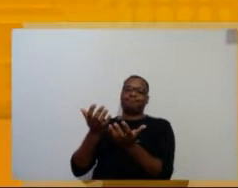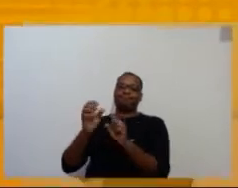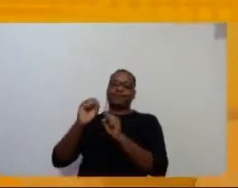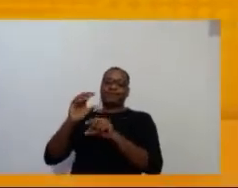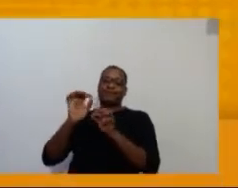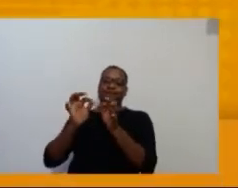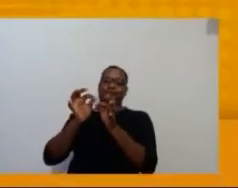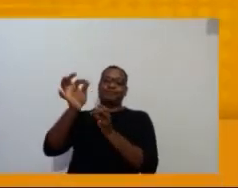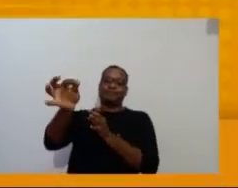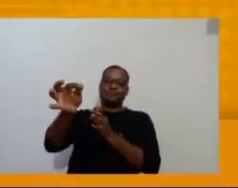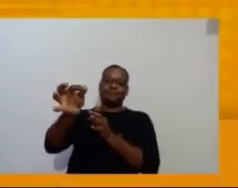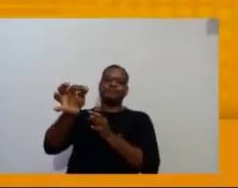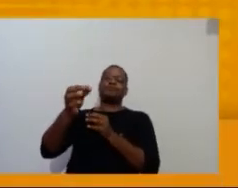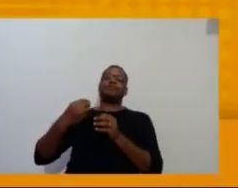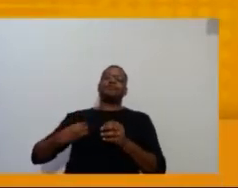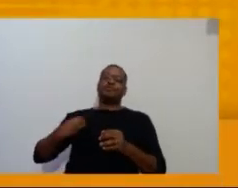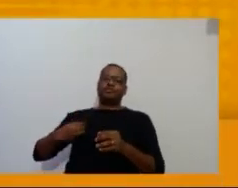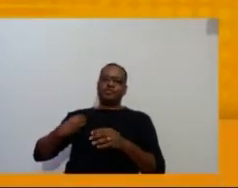ela atua sobre,